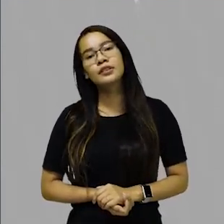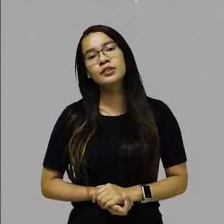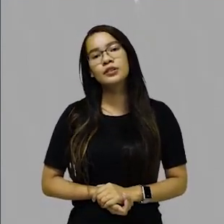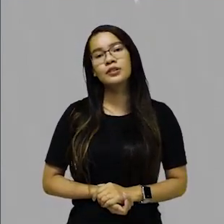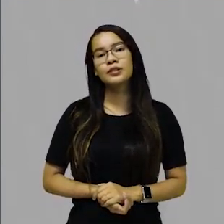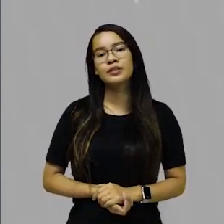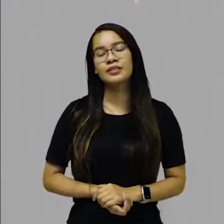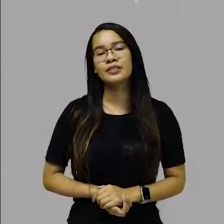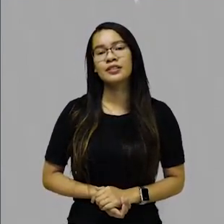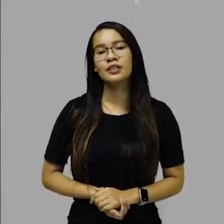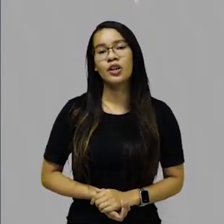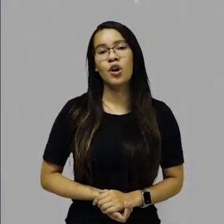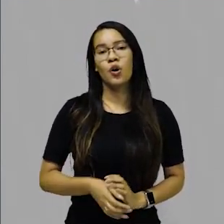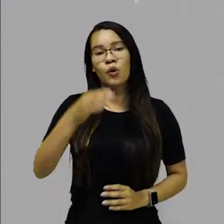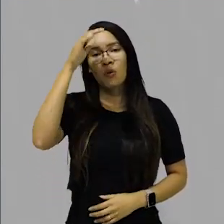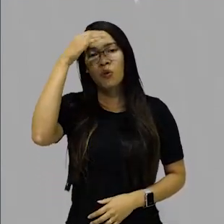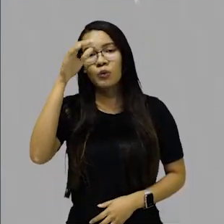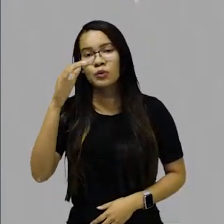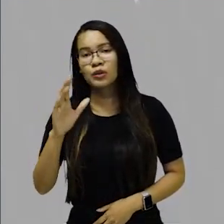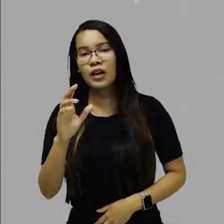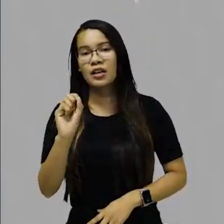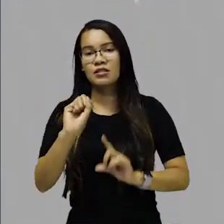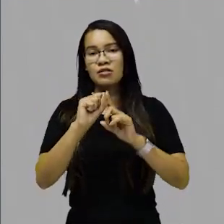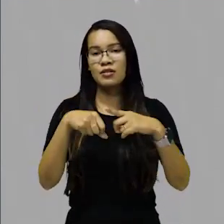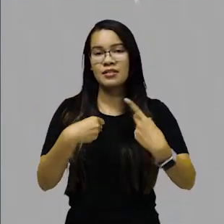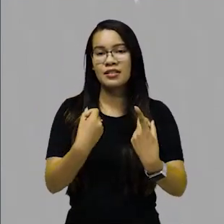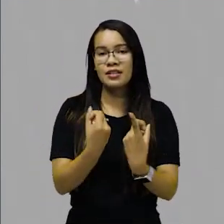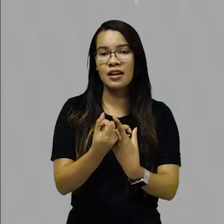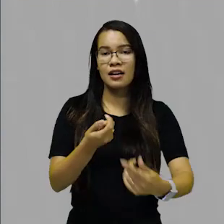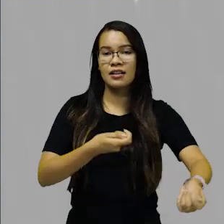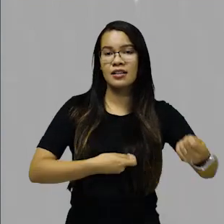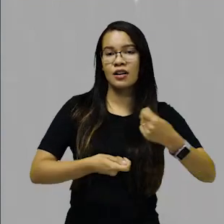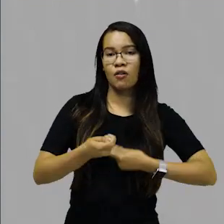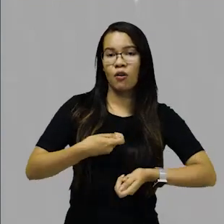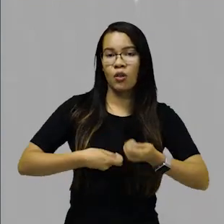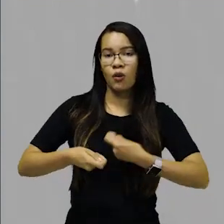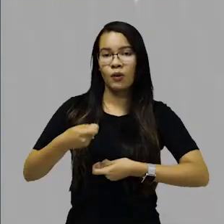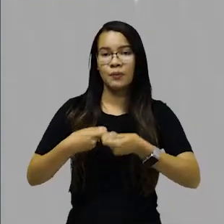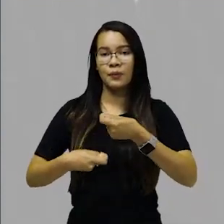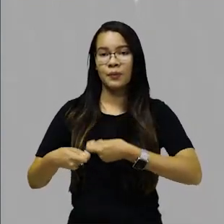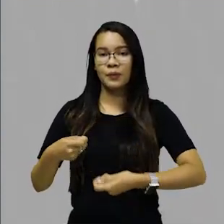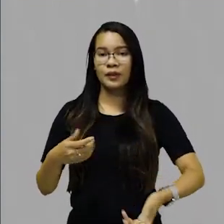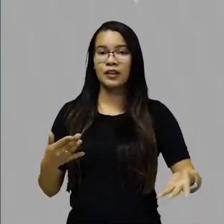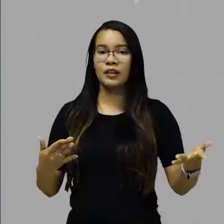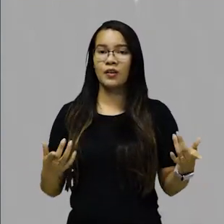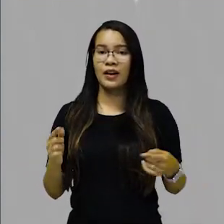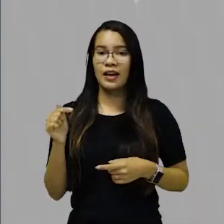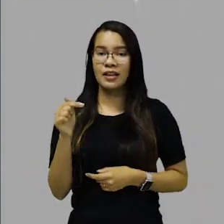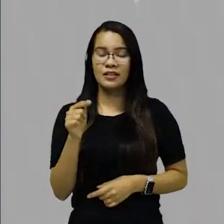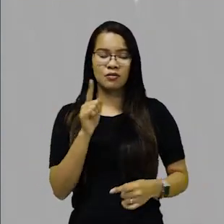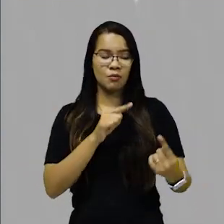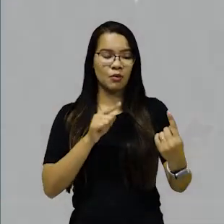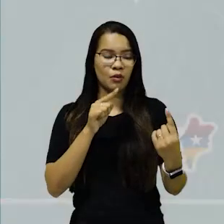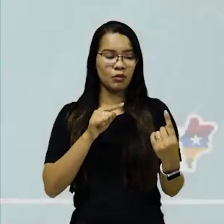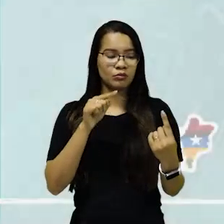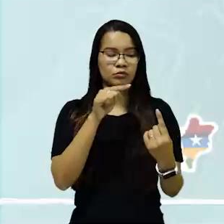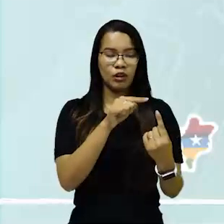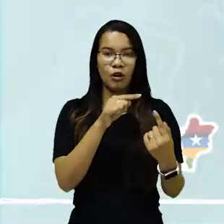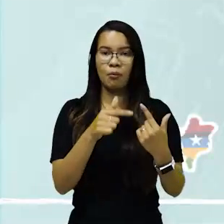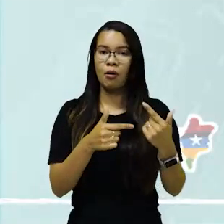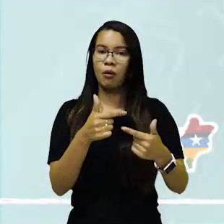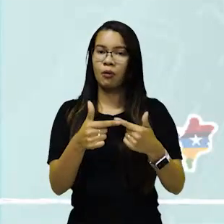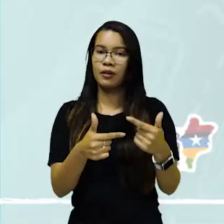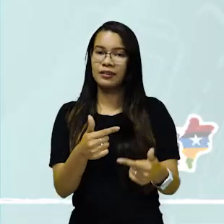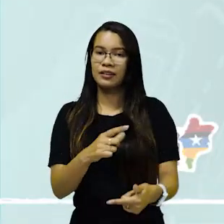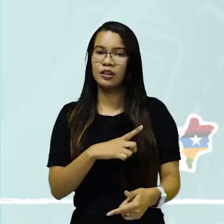Condições culturais, condições sociais, condições econômicas. Então, essa é a luta. Uma luta que tem todo o